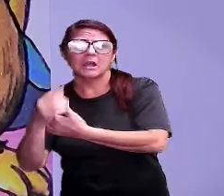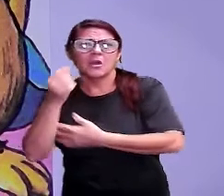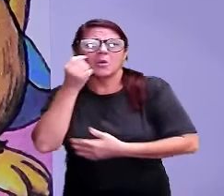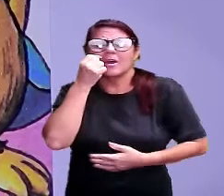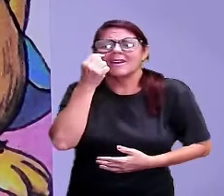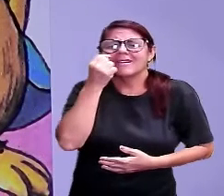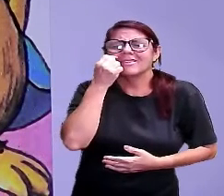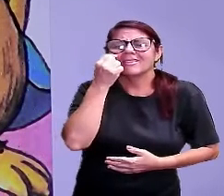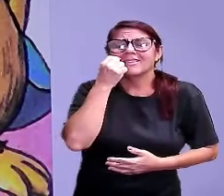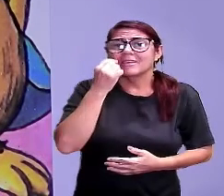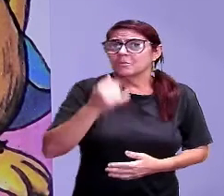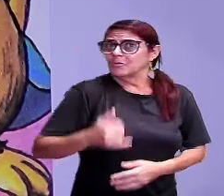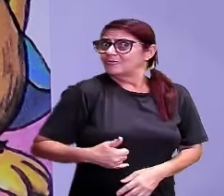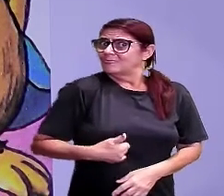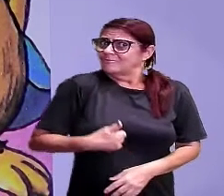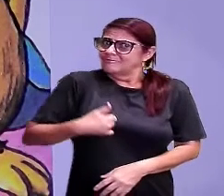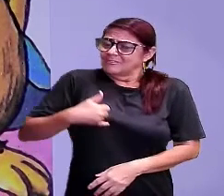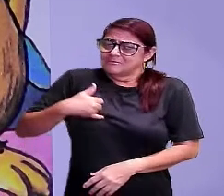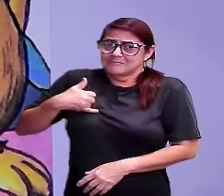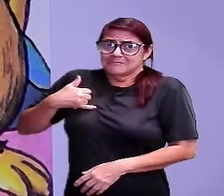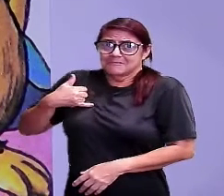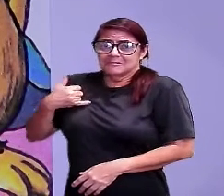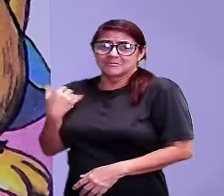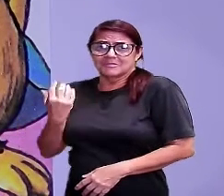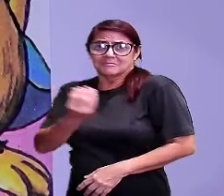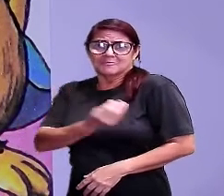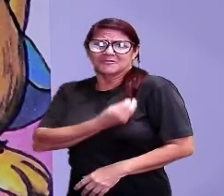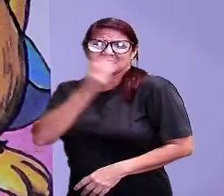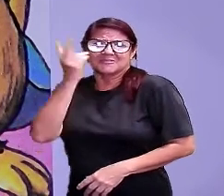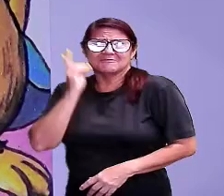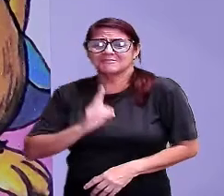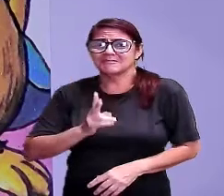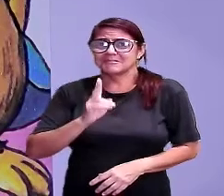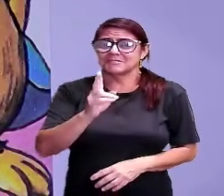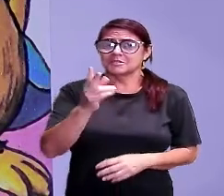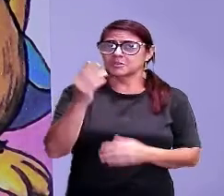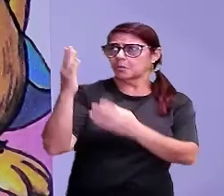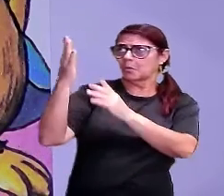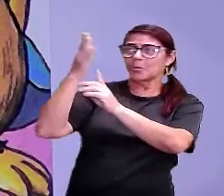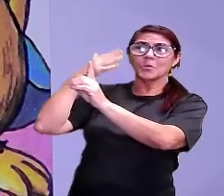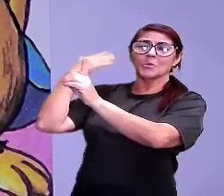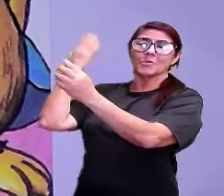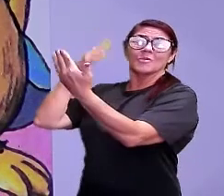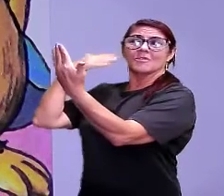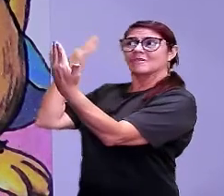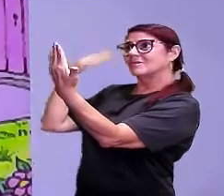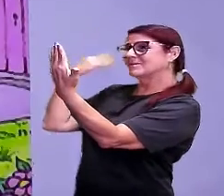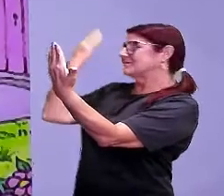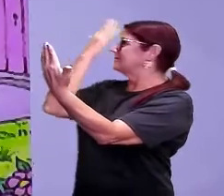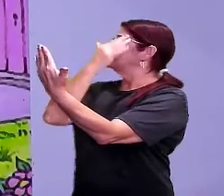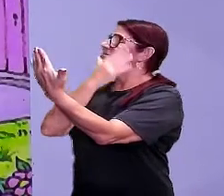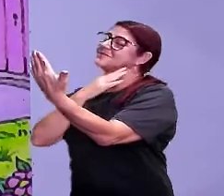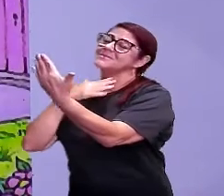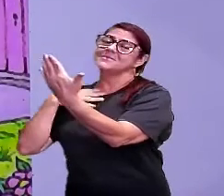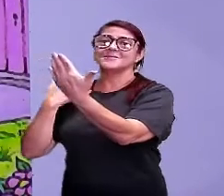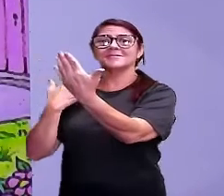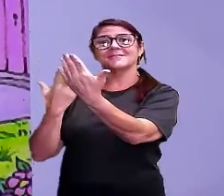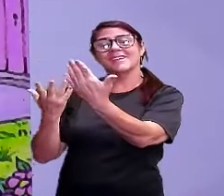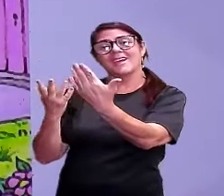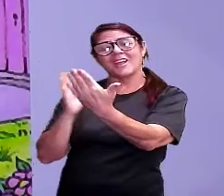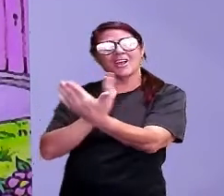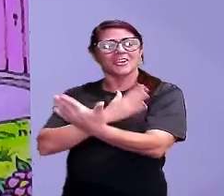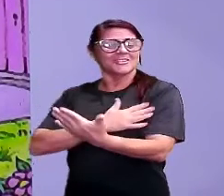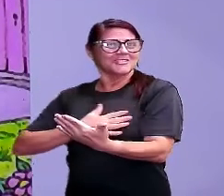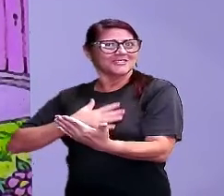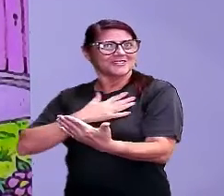ratinha muito vaidosa. Ela vivia sempre se arrumando em frente ao espelho. Ela